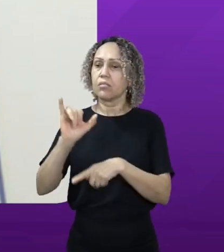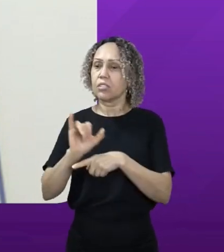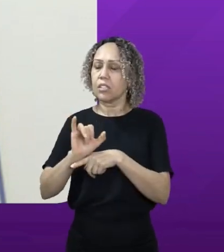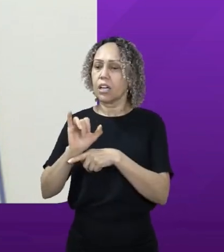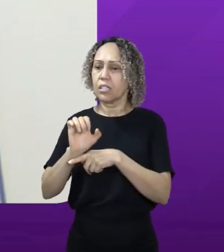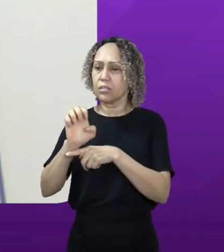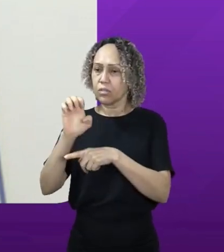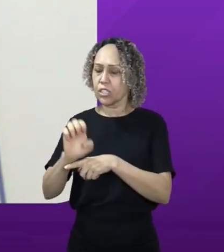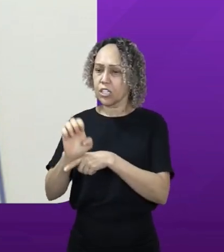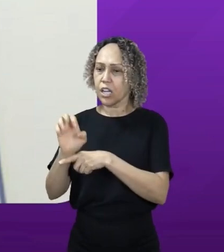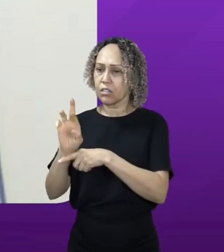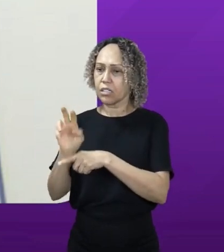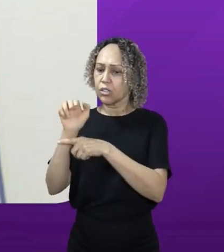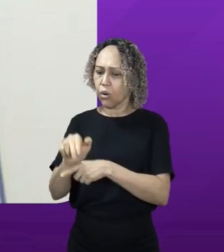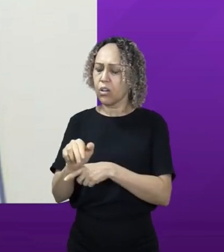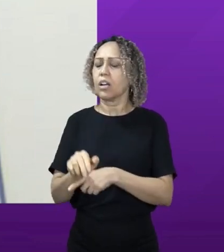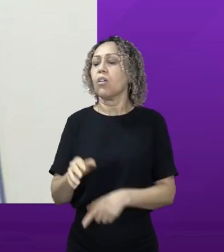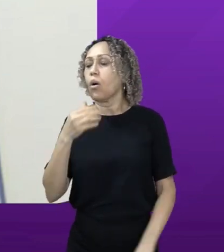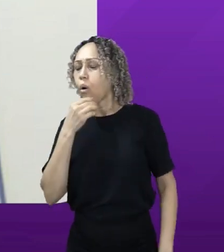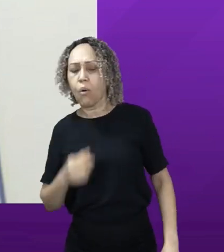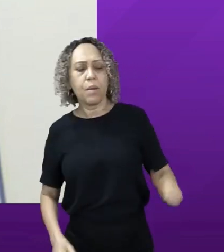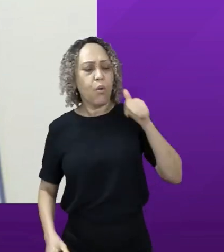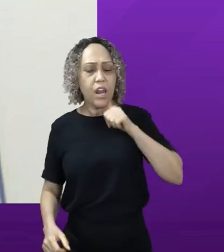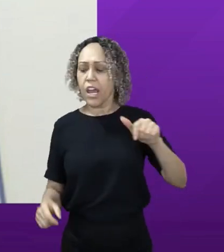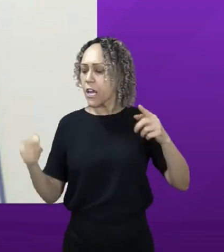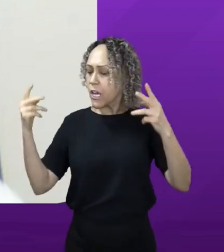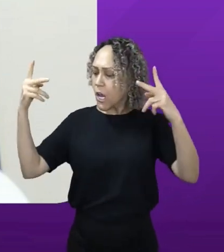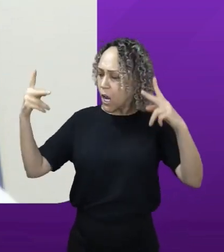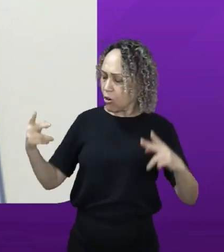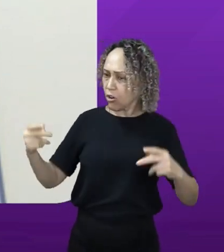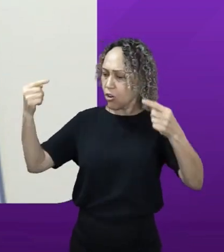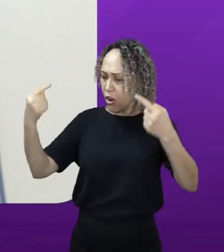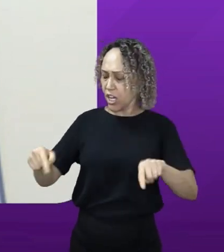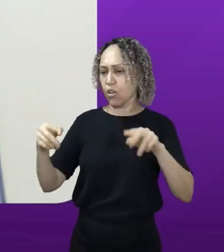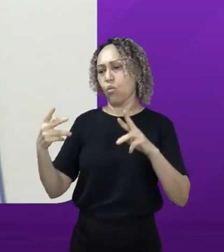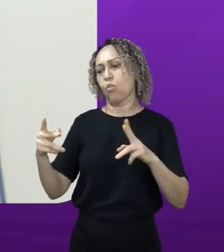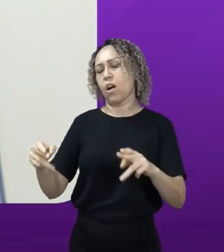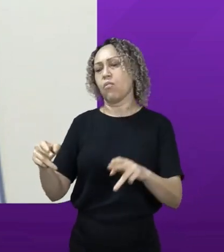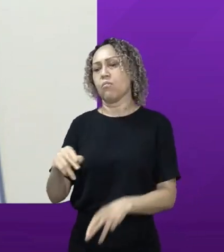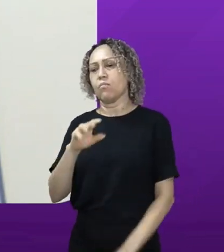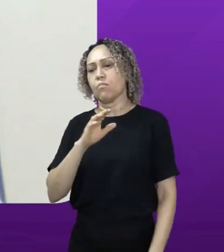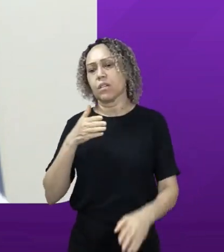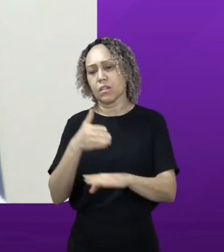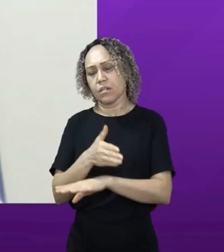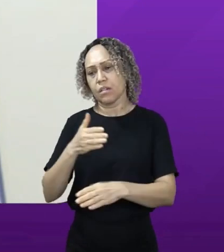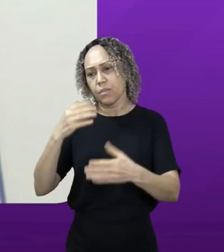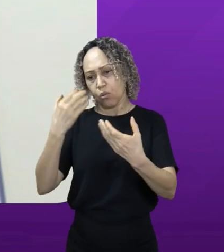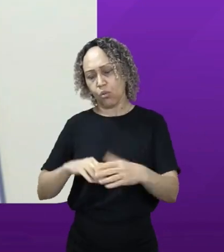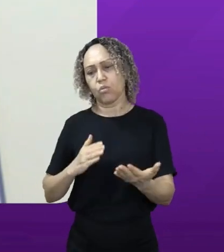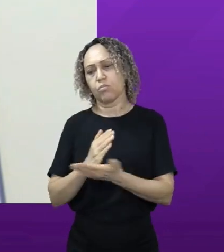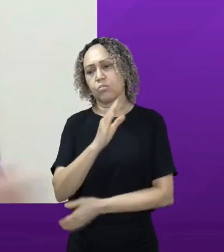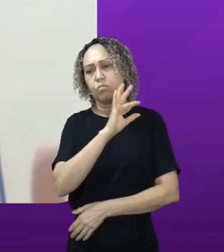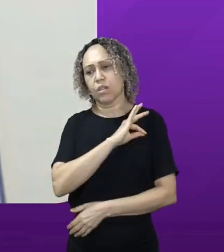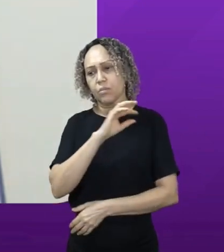uma forma também da gente enfrentar a violência, né, a violência de gênero, a violência institucional de gênero. Porque, imagine,